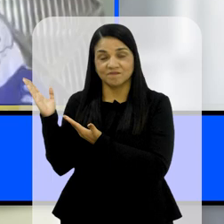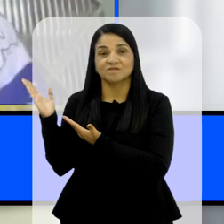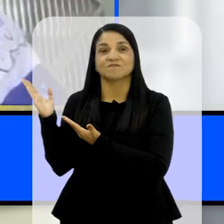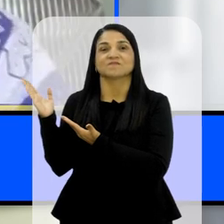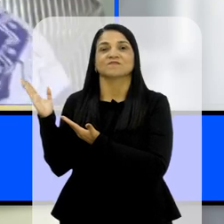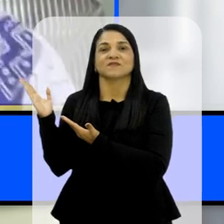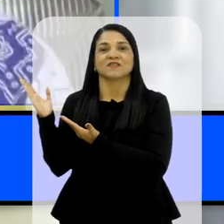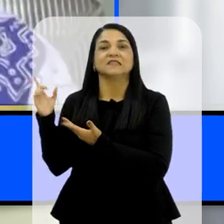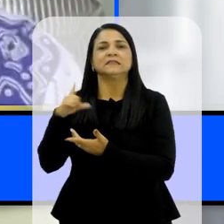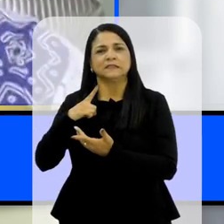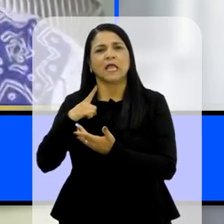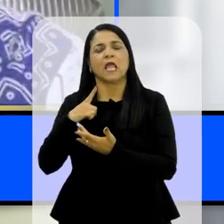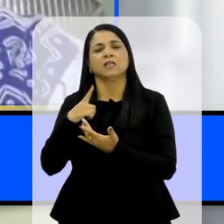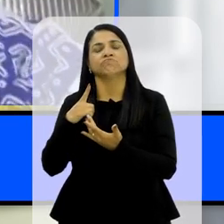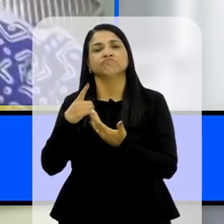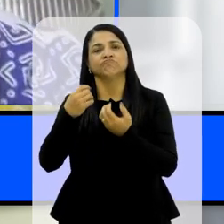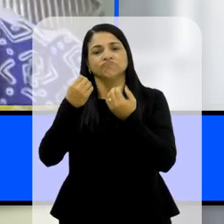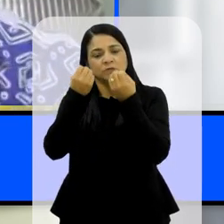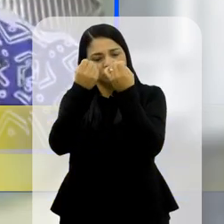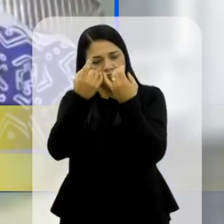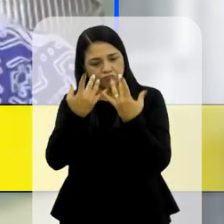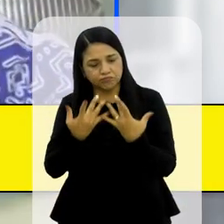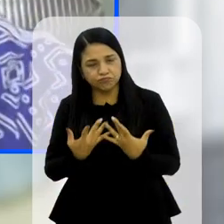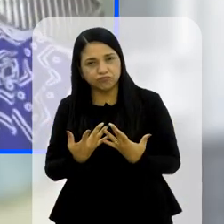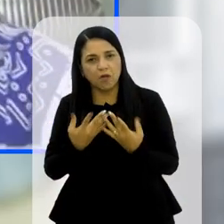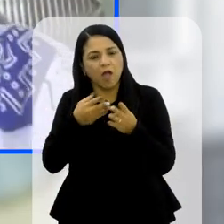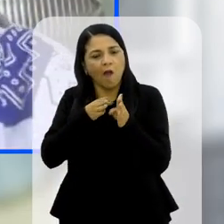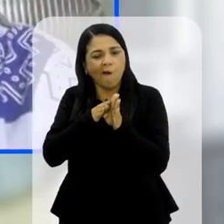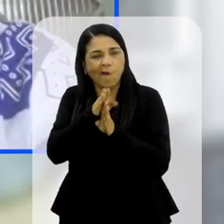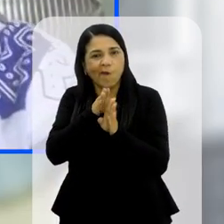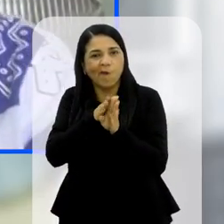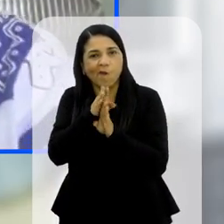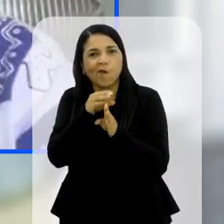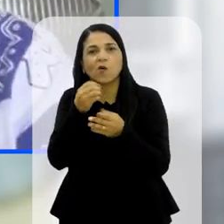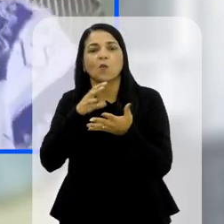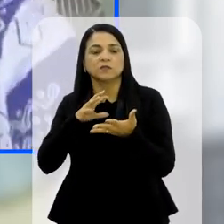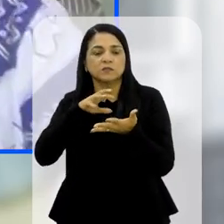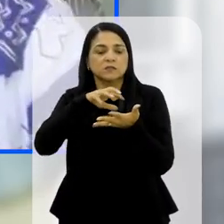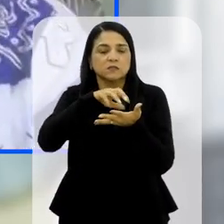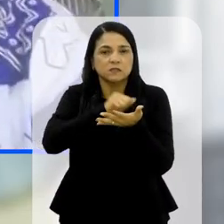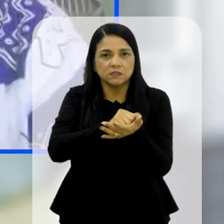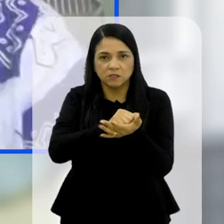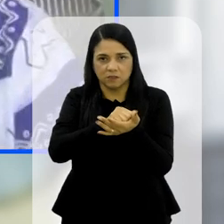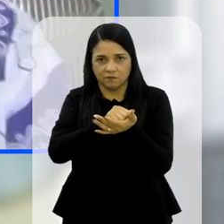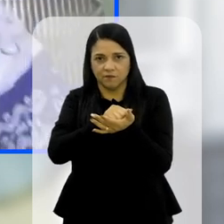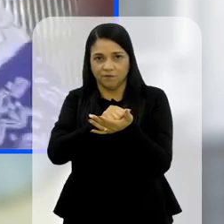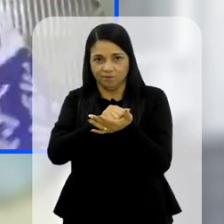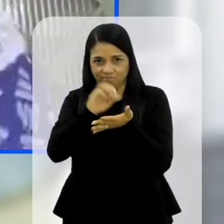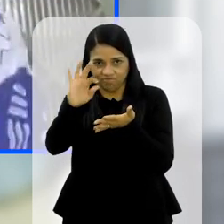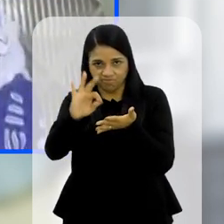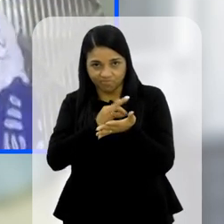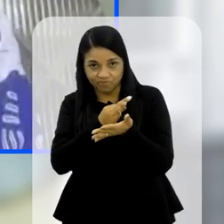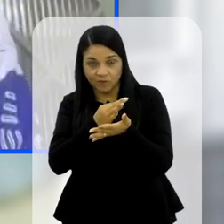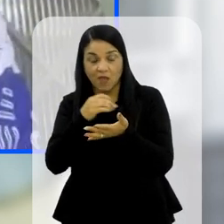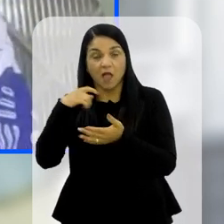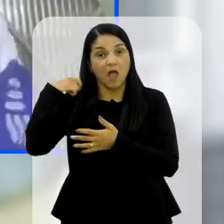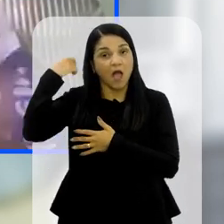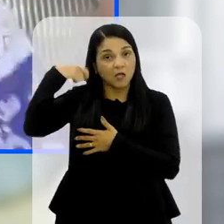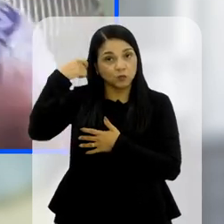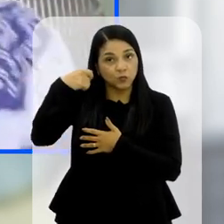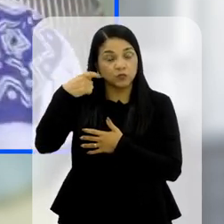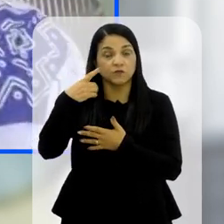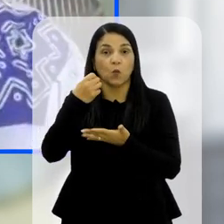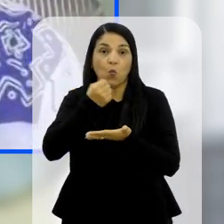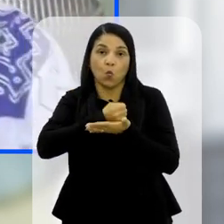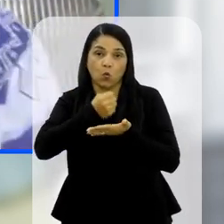www.elenconegro.com.br e lá vai ter todas as instruções de como adentrar e se inscrever no site. Se é um ator, né? Se